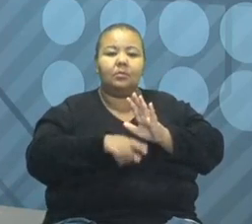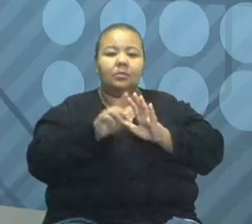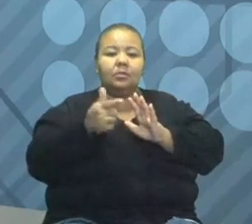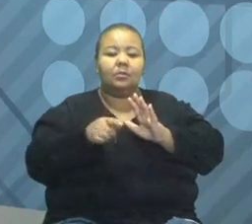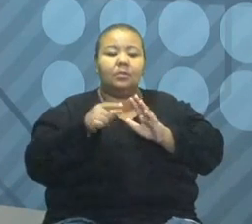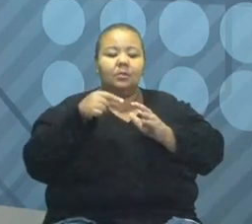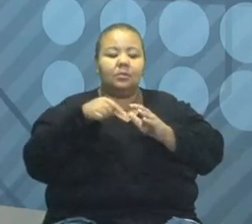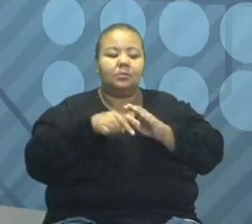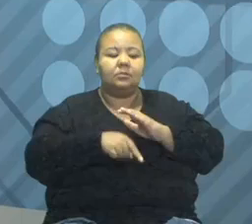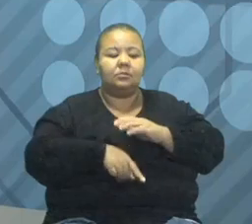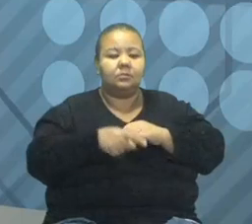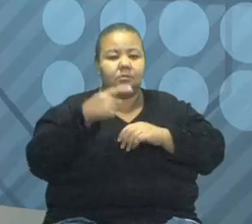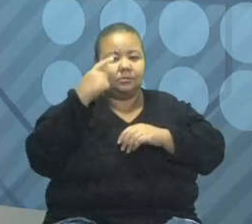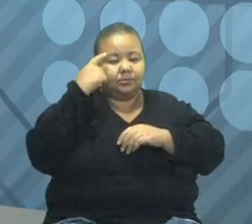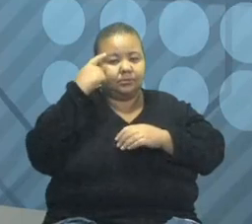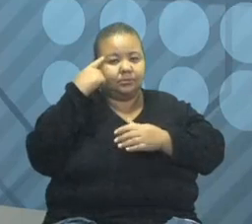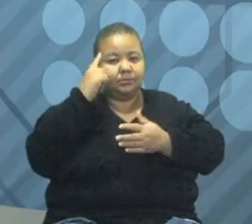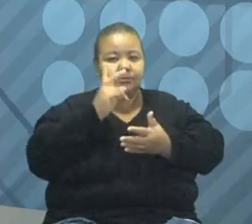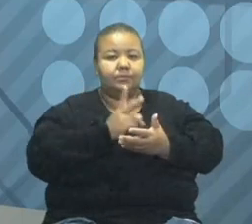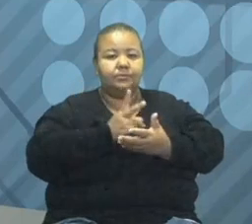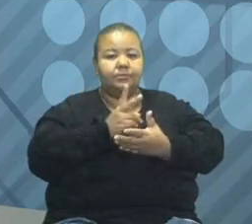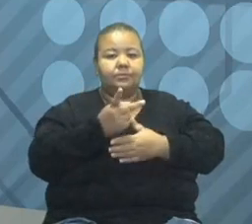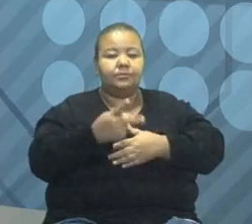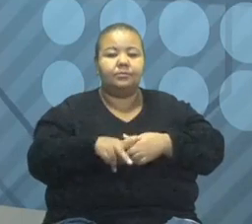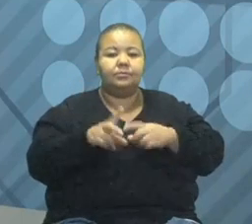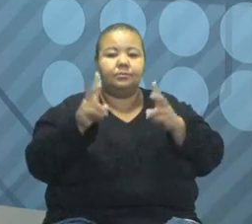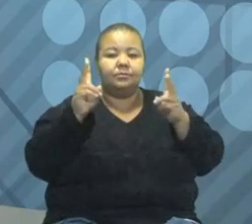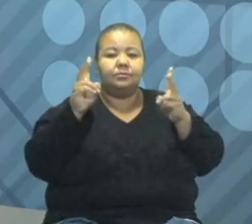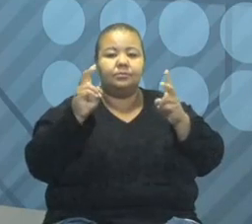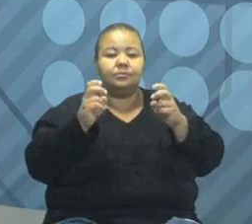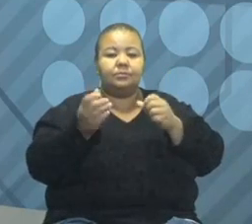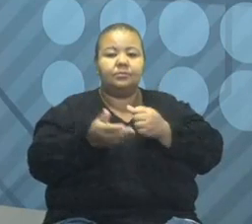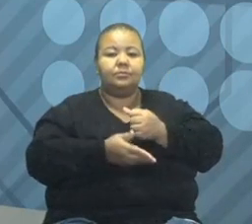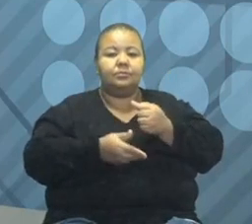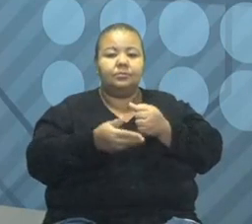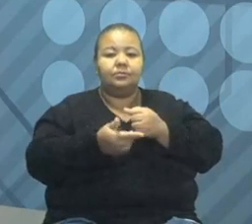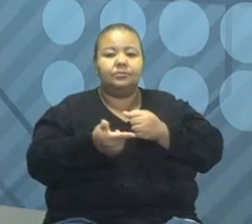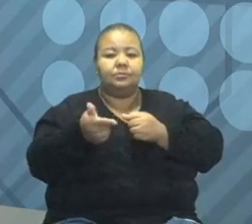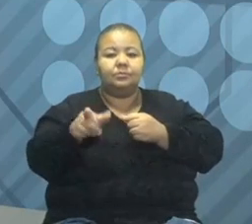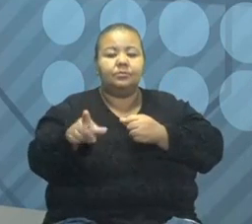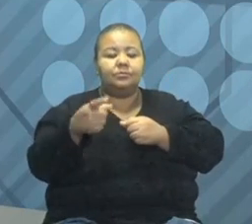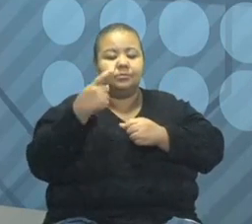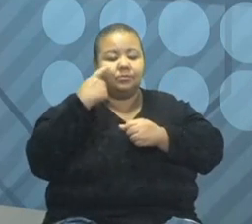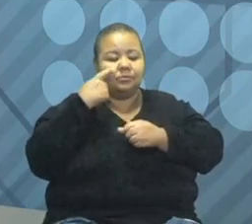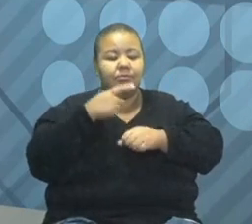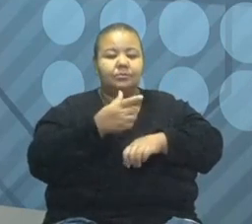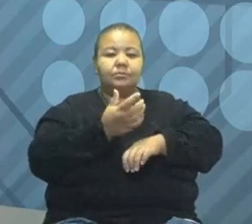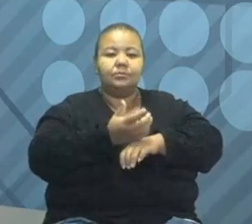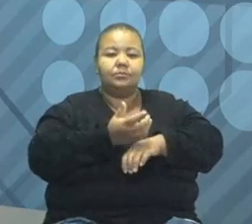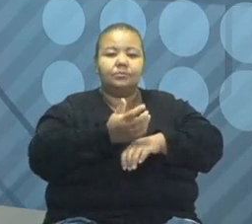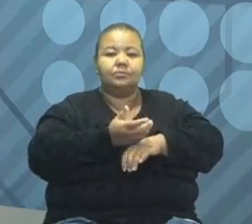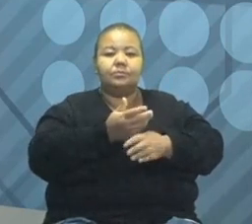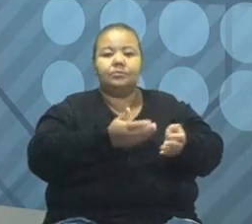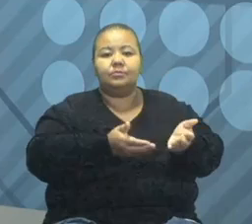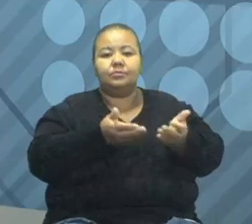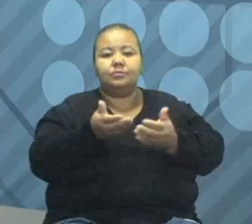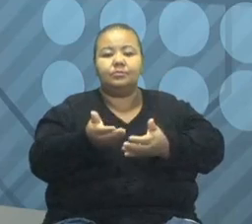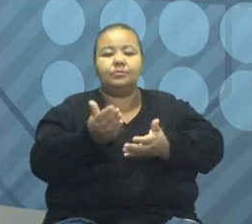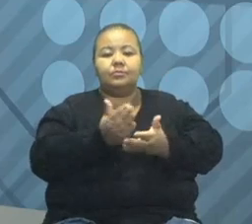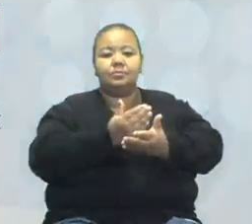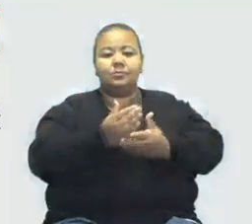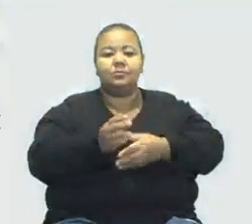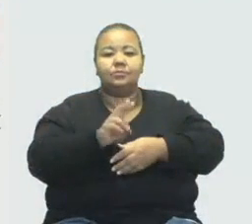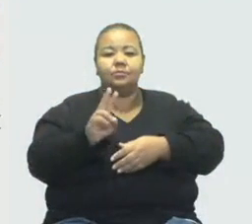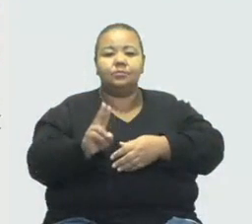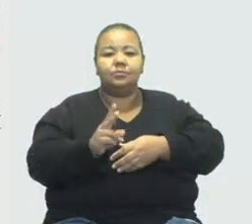aprofundar e pensando sempre que tais assuntos eles são base para muitos outros que veremos ao longo da nossa disciplina e como eu trouxe aqui algumas aplicações. Então